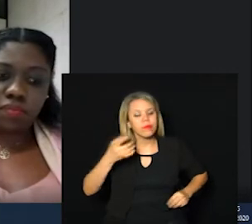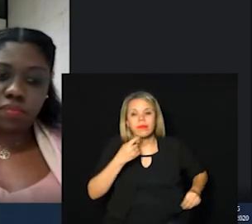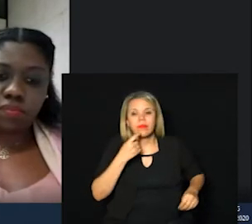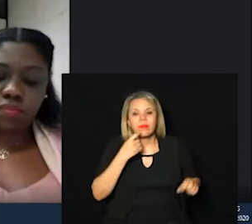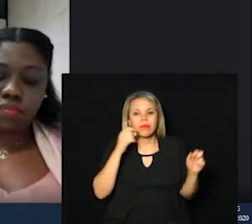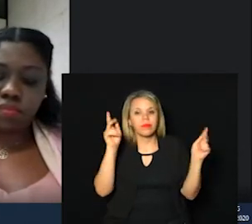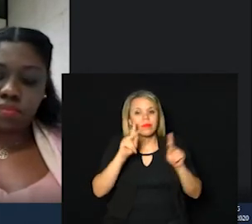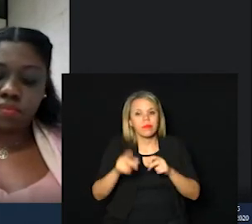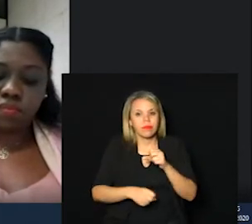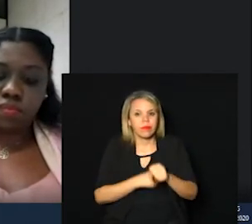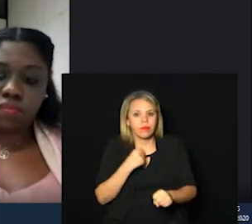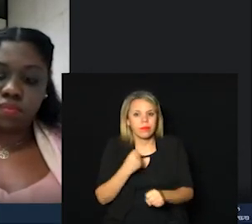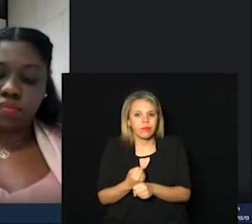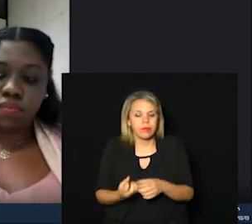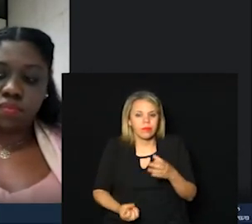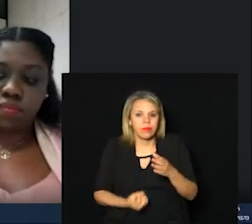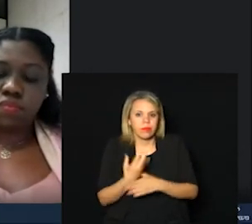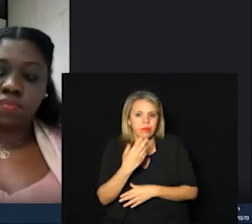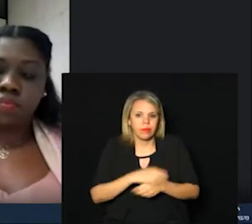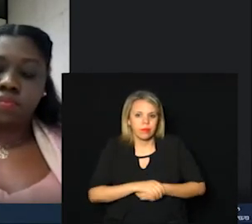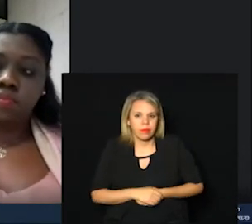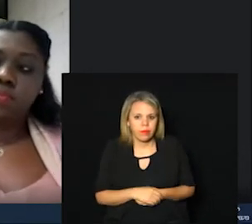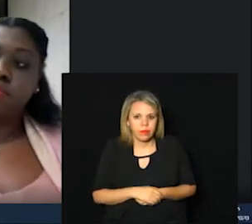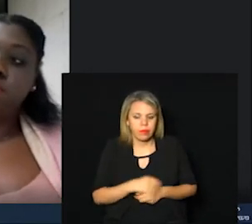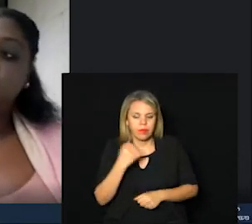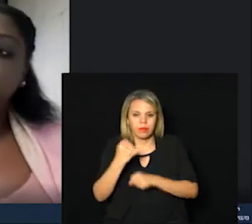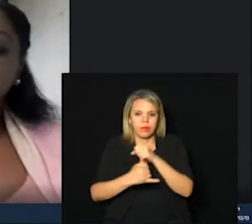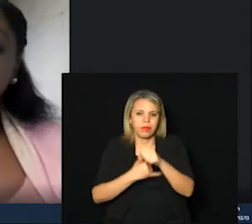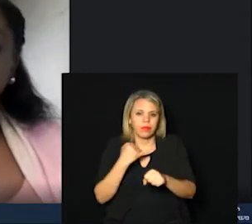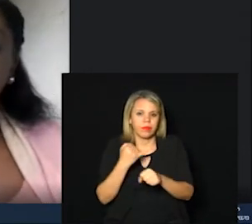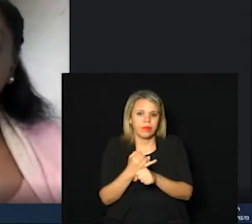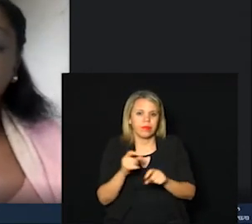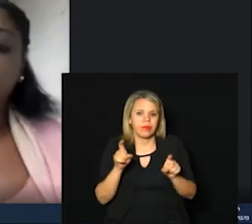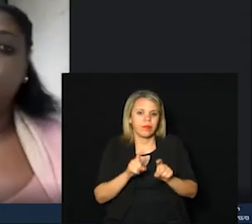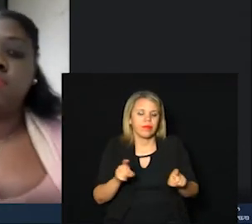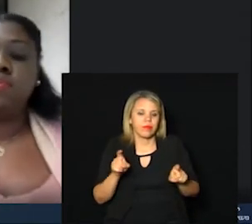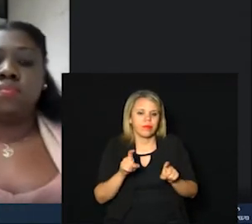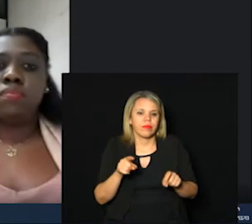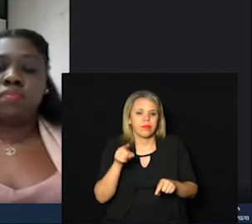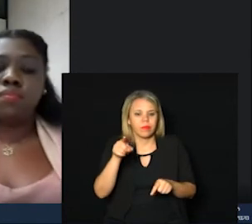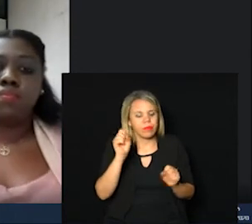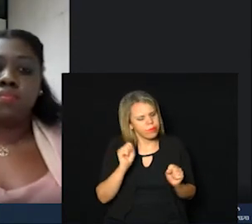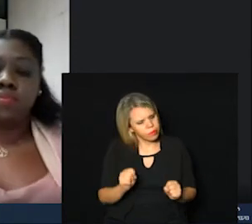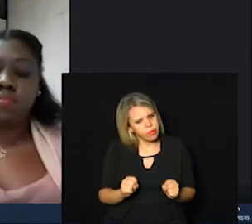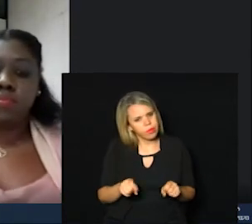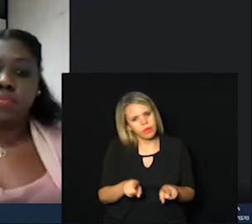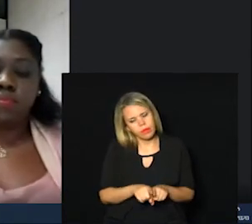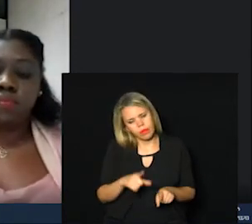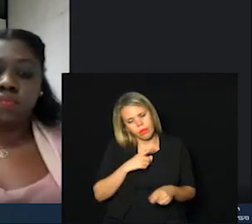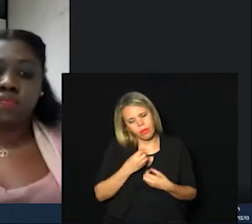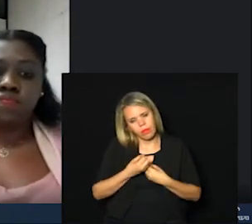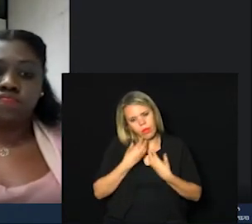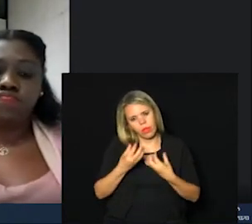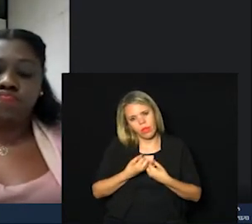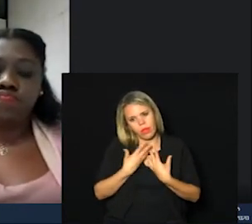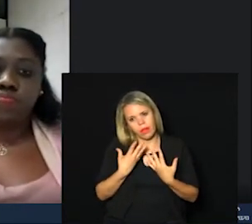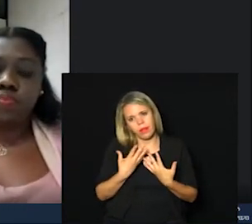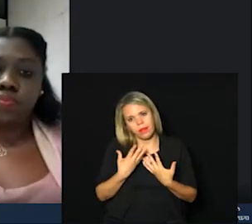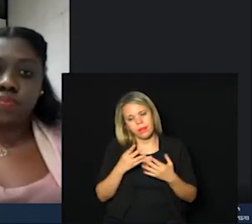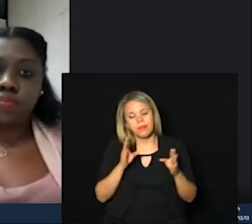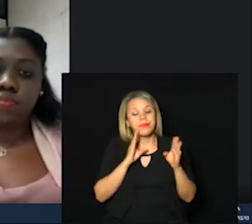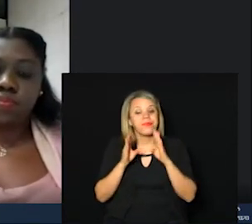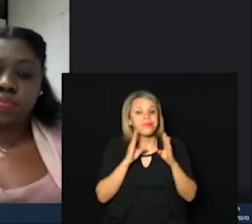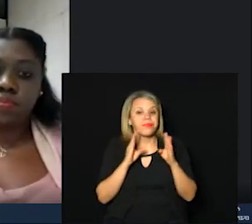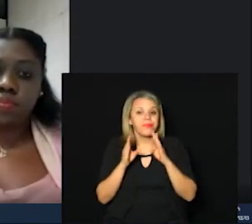esse ano ele está acontecendo de forma virtual, né? E que vocês podem ter mais informação sobre ele no